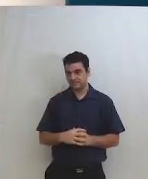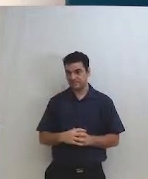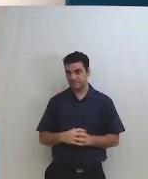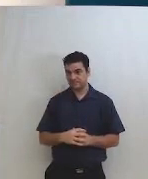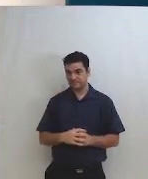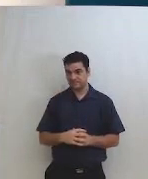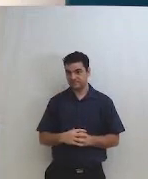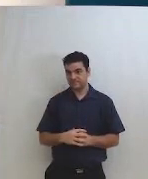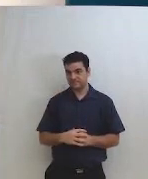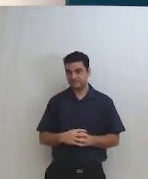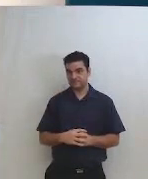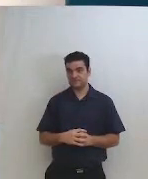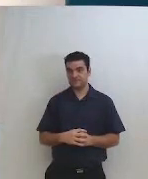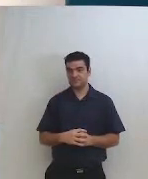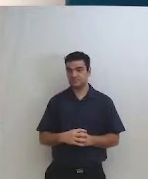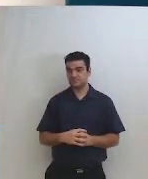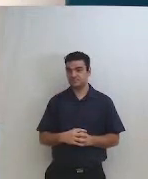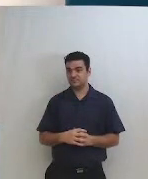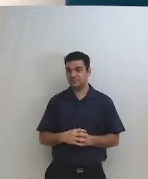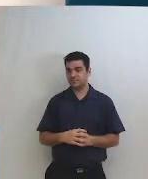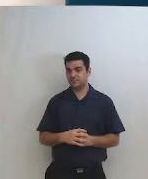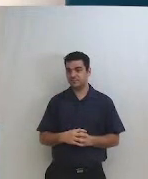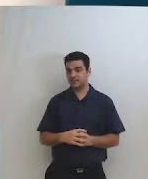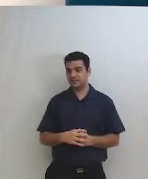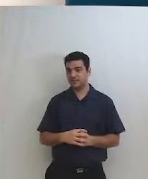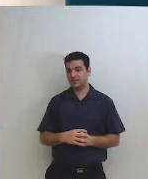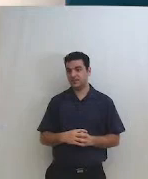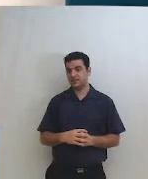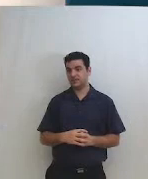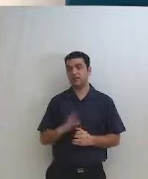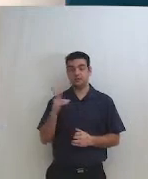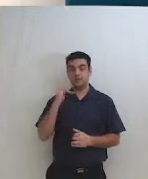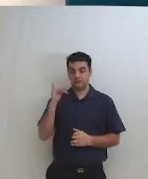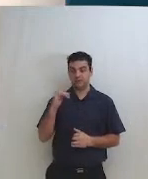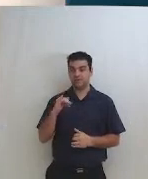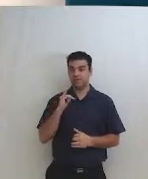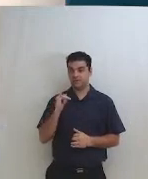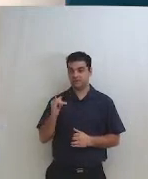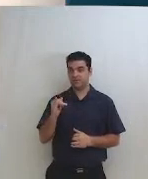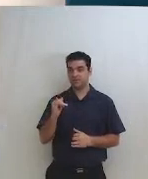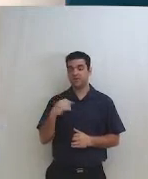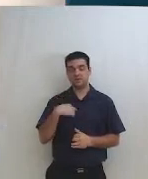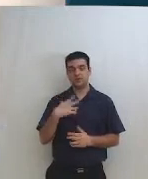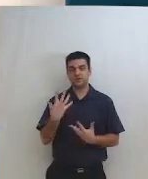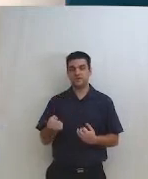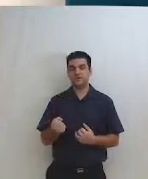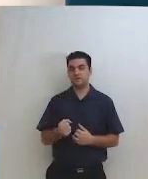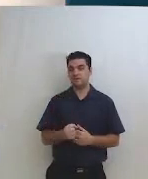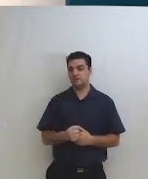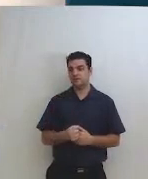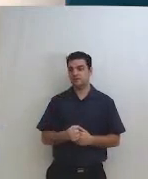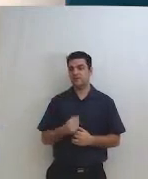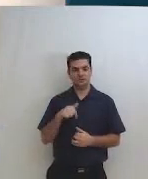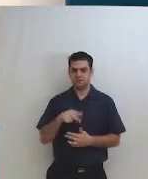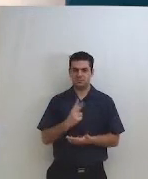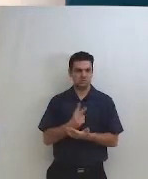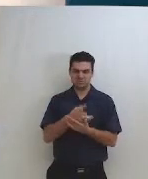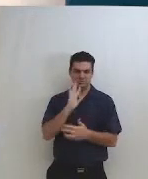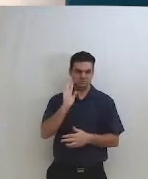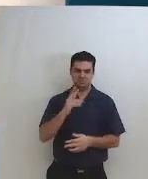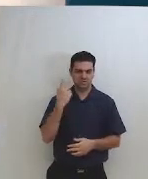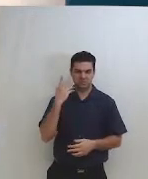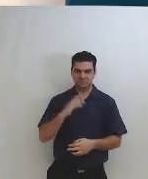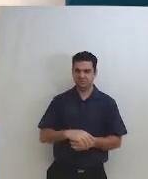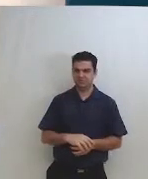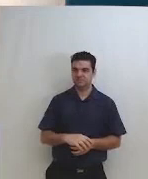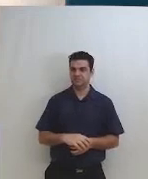doutora Luísa? Eu já antecipo, não, pode, eu estou concedendo a ordem, doutora Luísa. Pode seguir, nesse processo pode seguir. Eu não vou me manifestar.